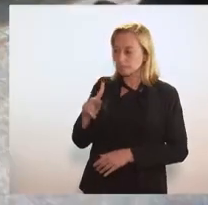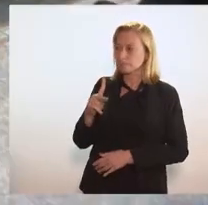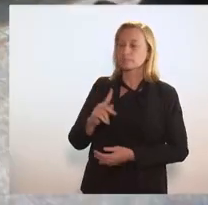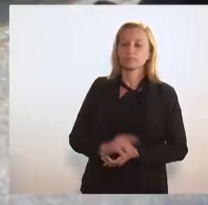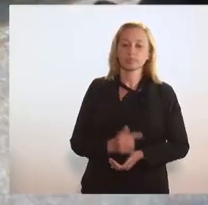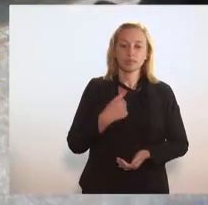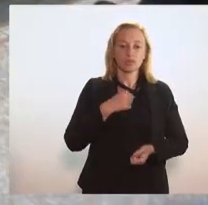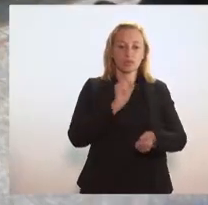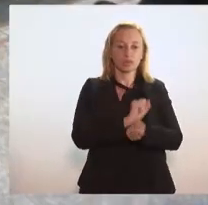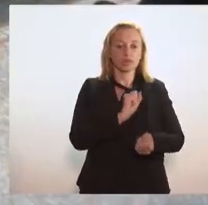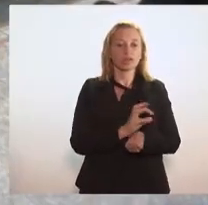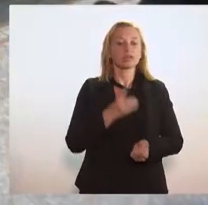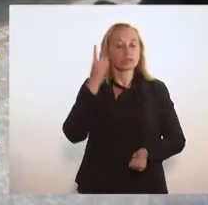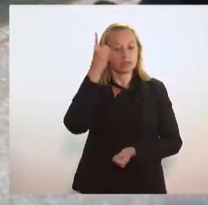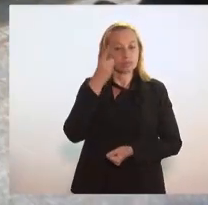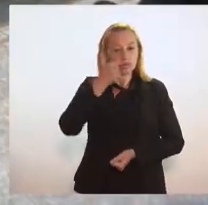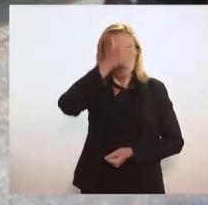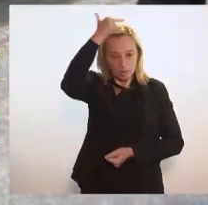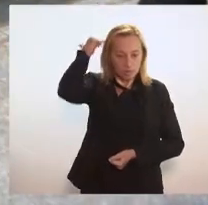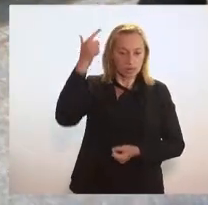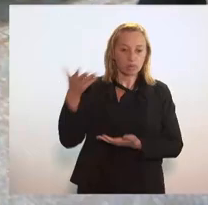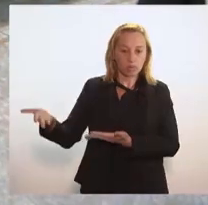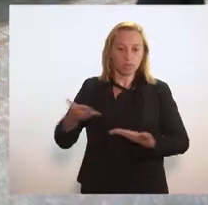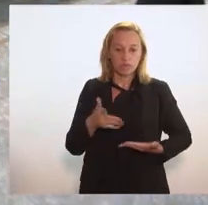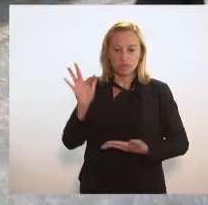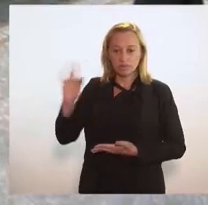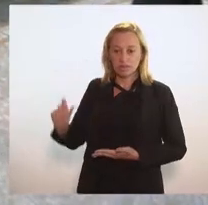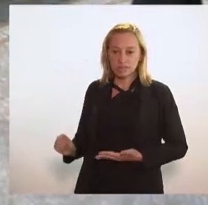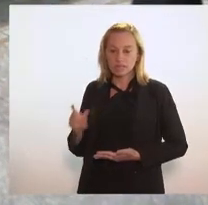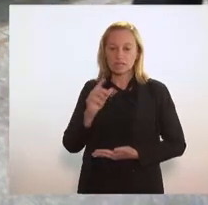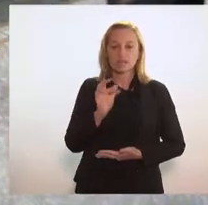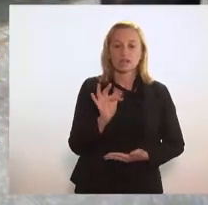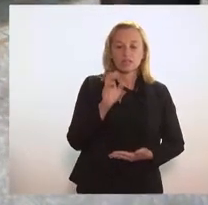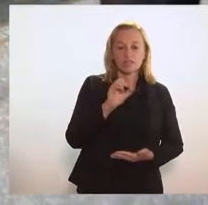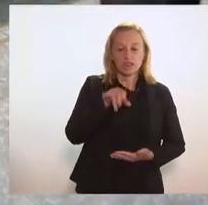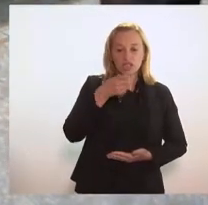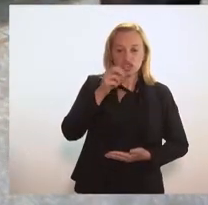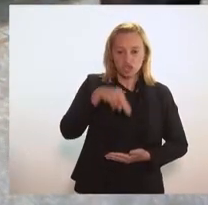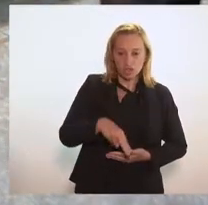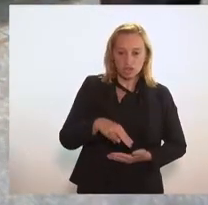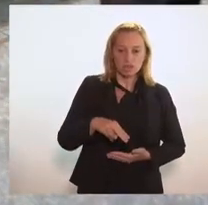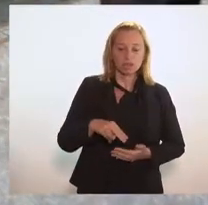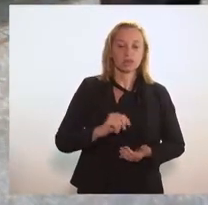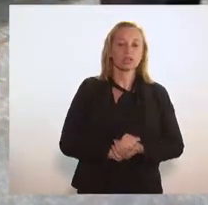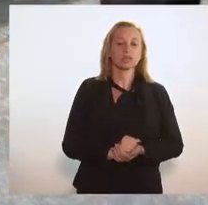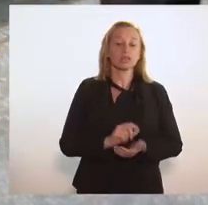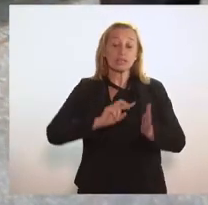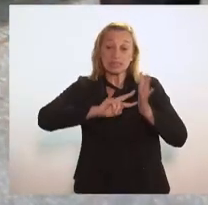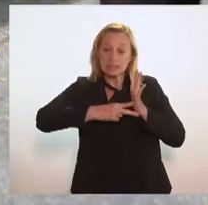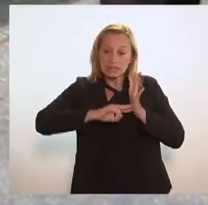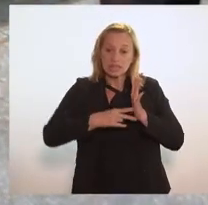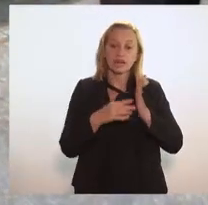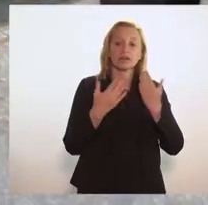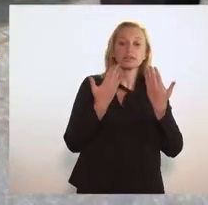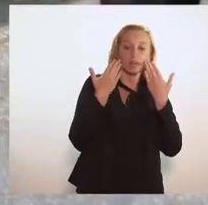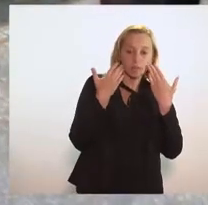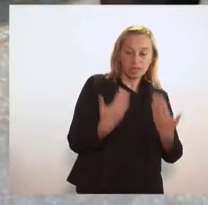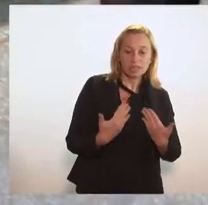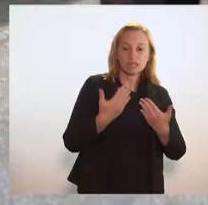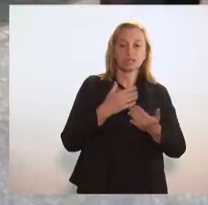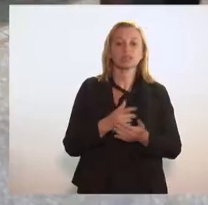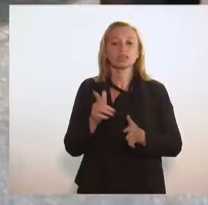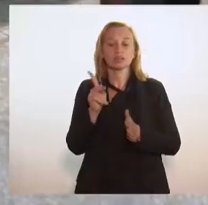deixar vou esperar o Doutor Luiz Paulo convidar a fazenda convidar feijão convidar o segmento o sindicato que representa